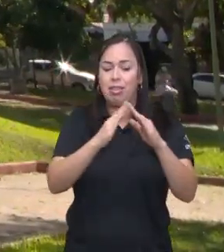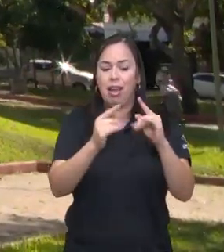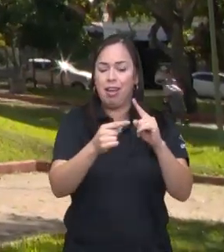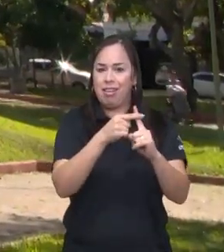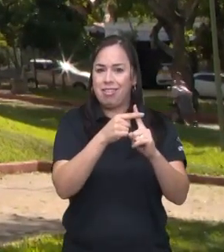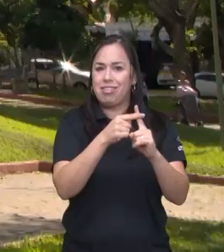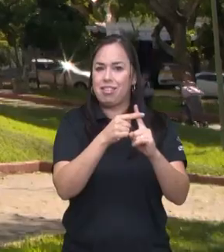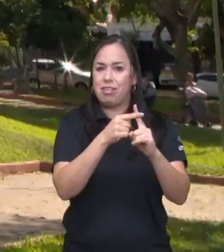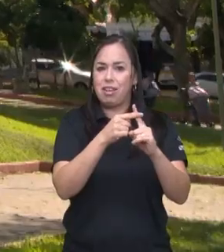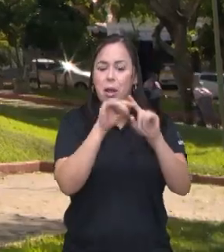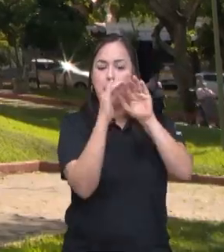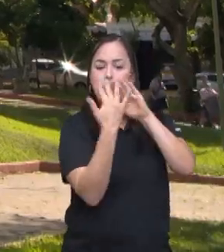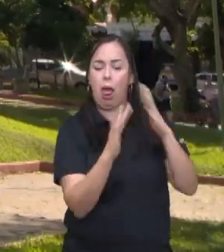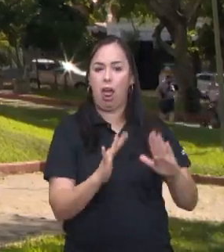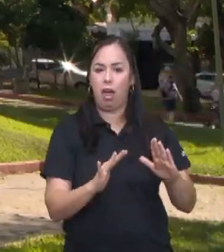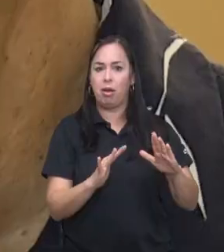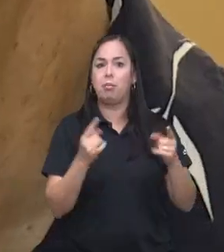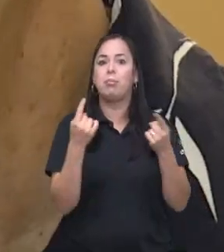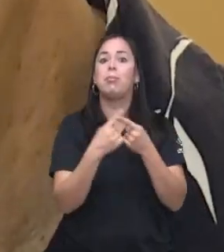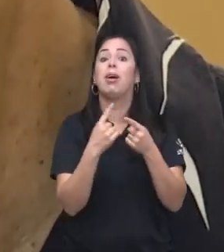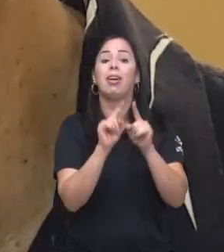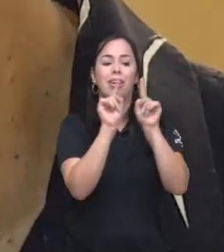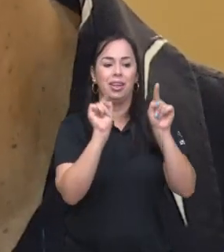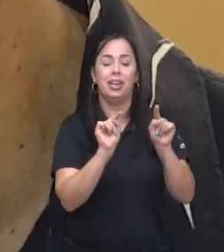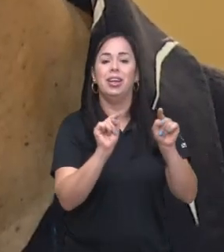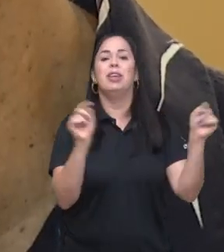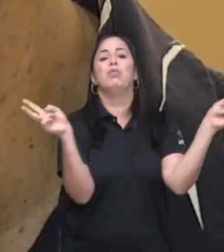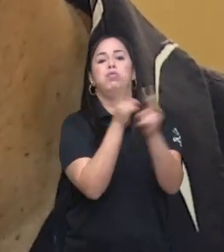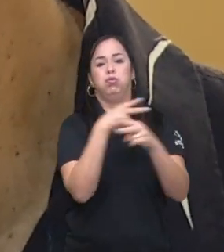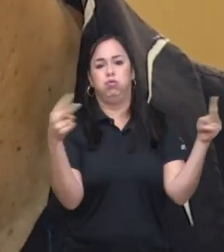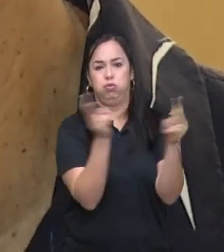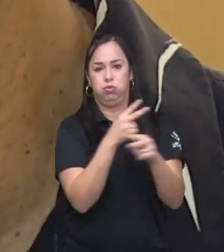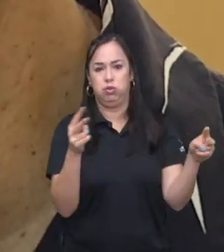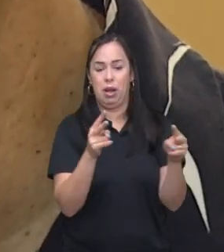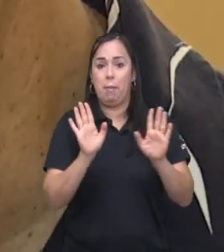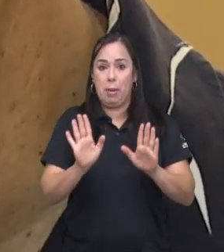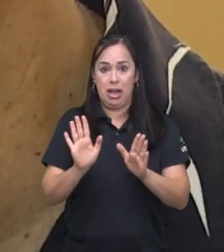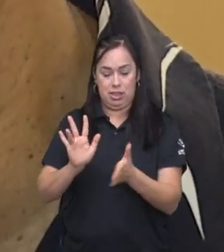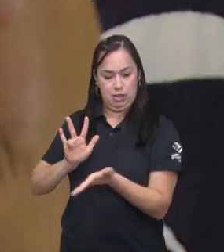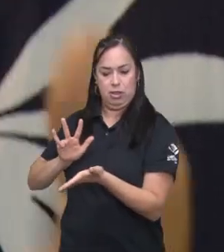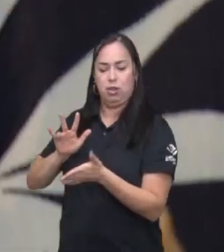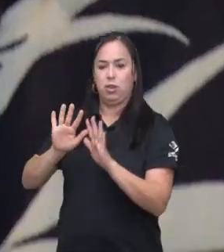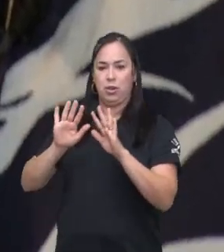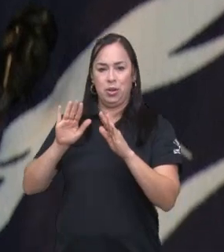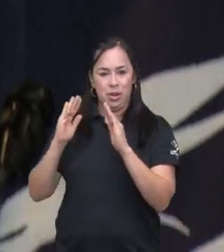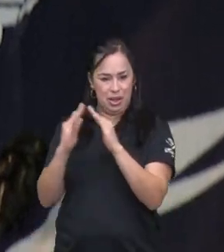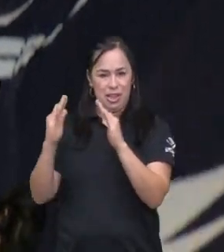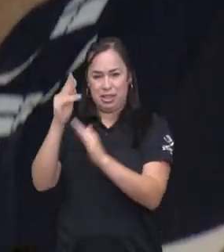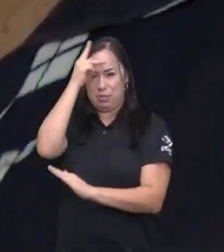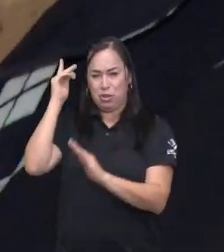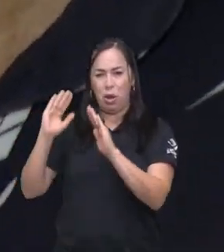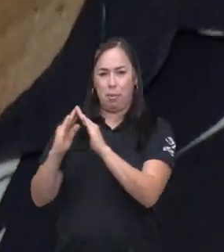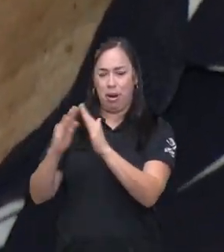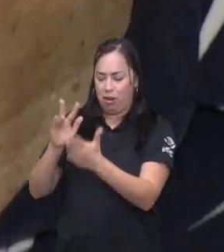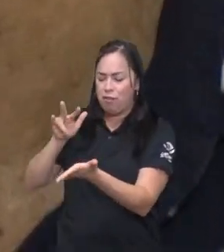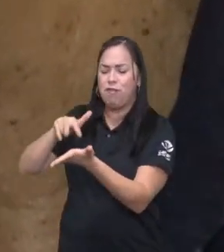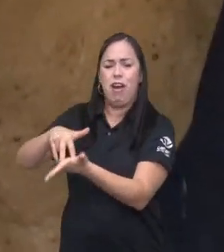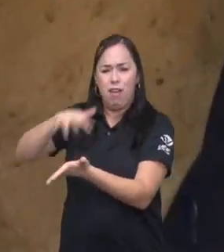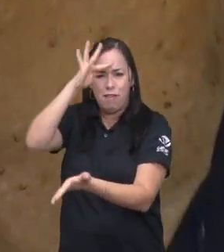voou pelos ares por conta de um vendaval. Mas, segundo ele, isso não abalou a fé dos moradores, um fator determinante para